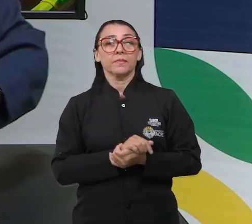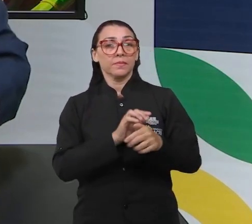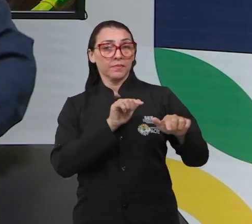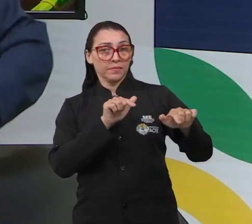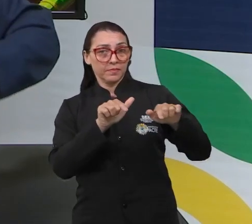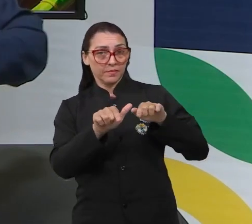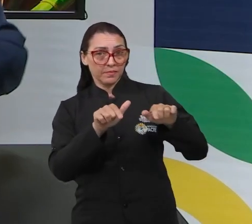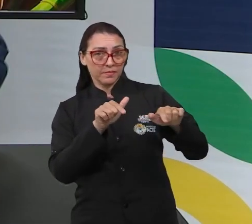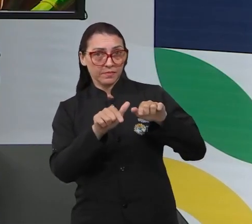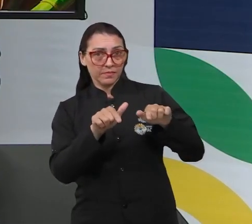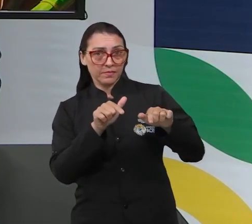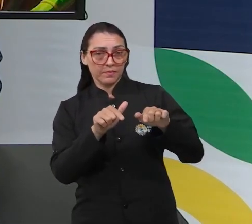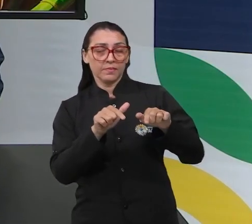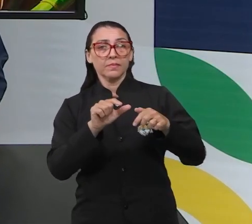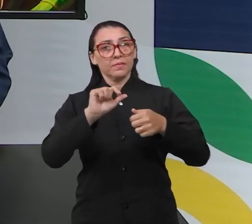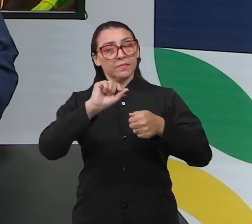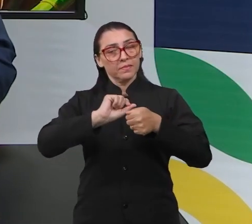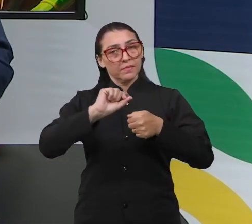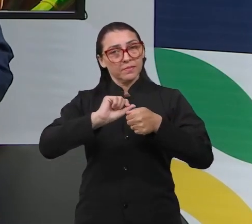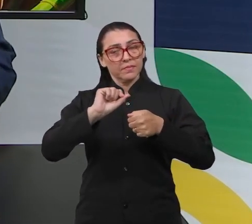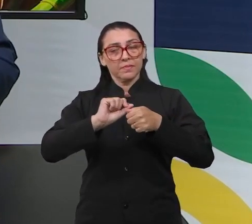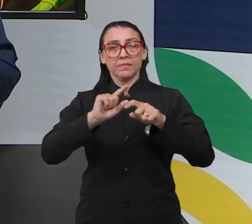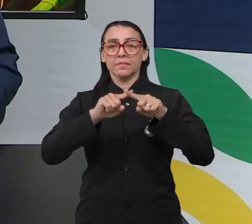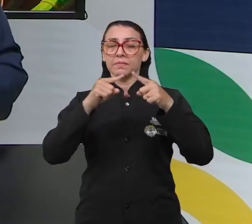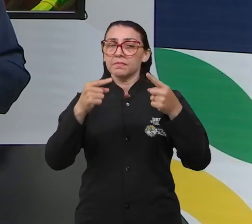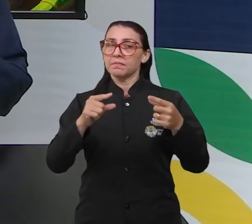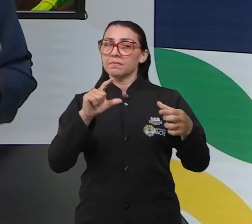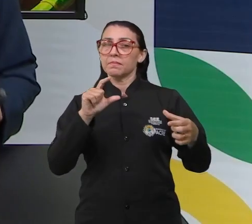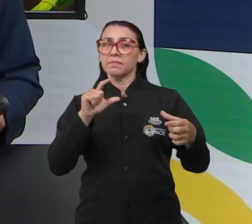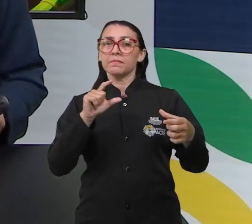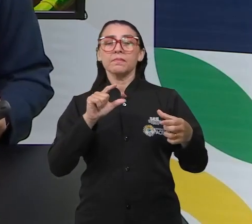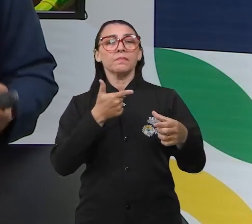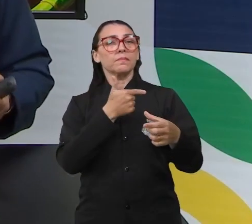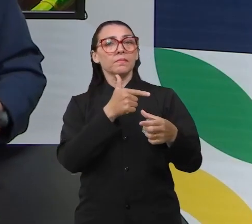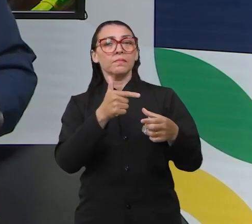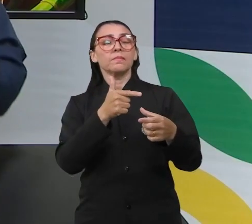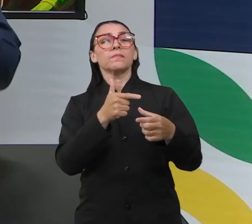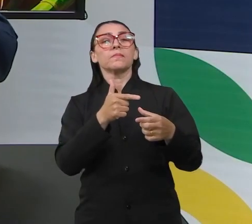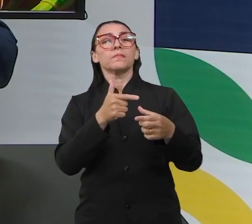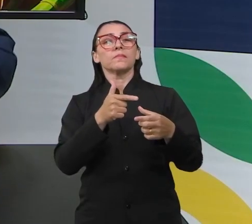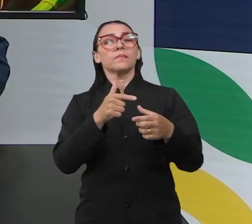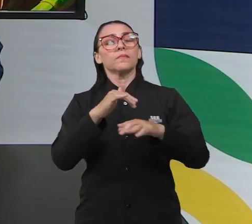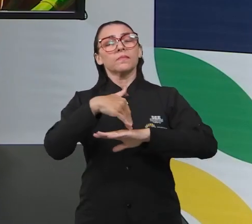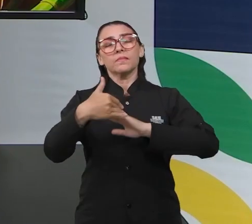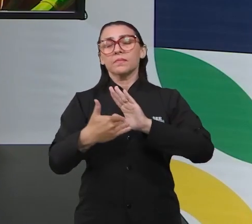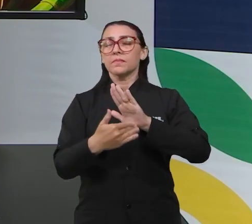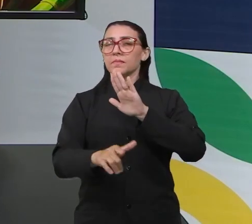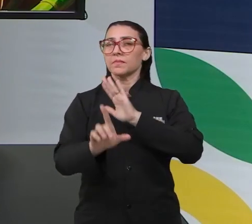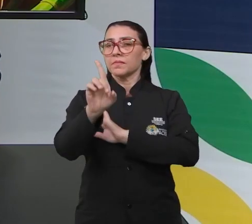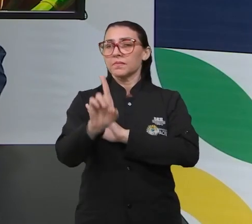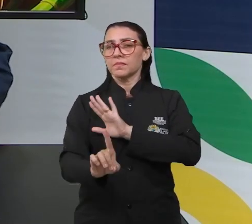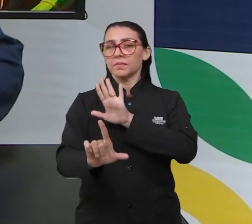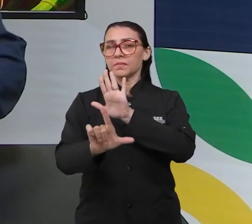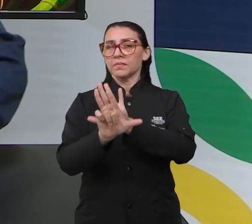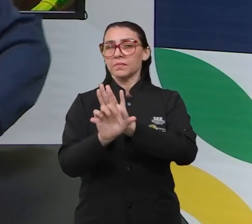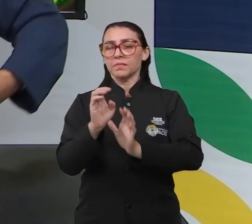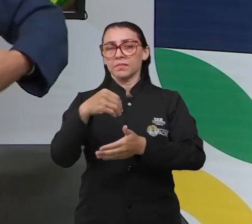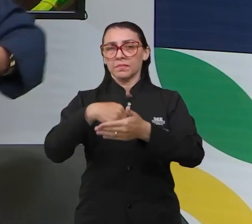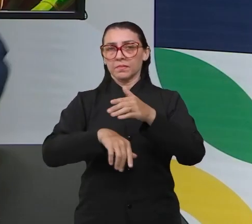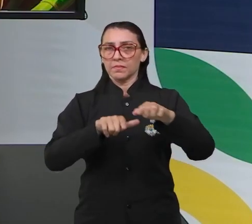trabalho desenvolvido, mas sem o vínculo empregatício, sem todos os direitos